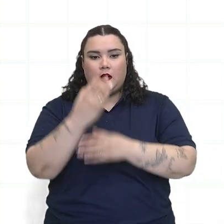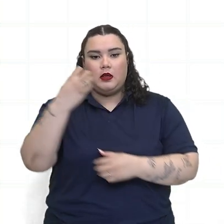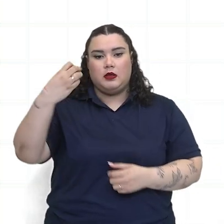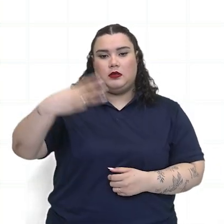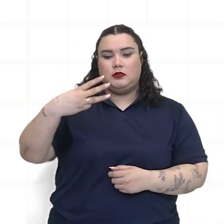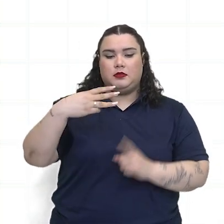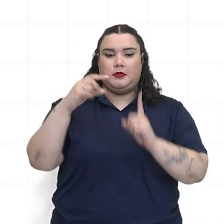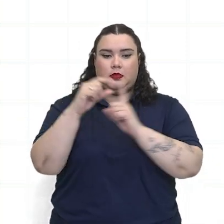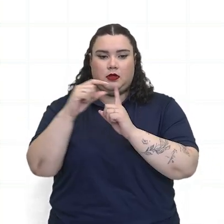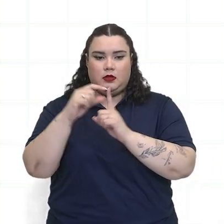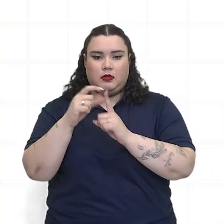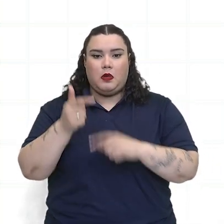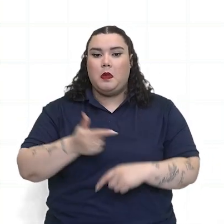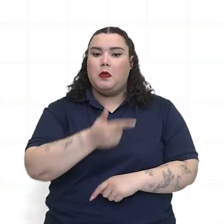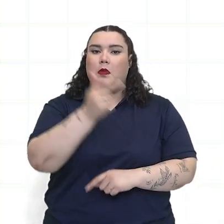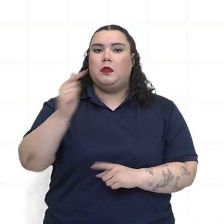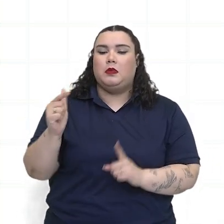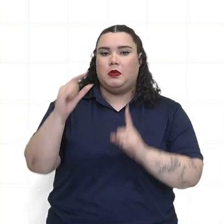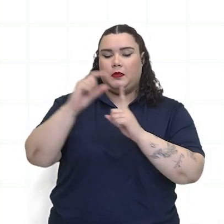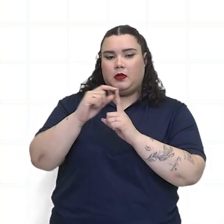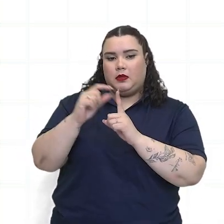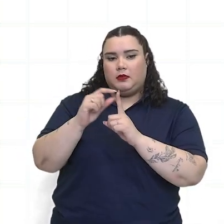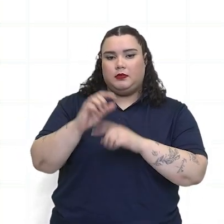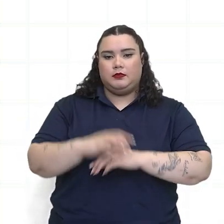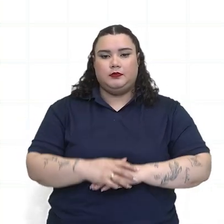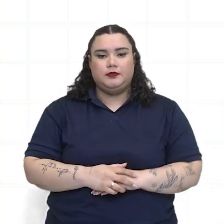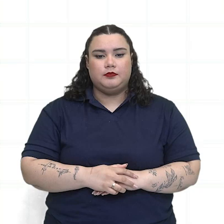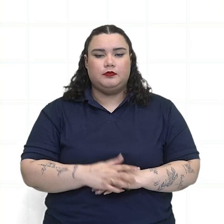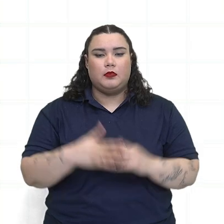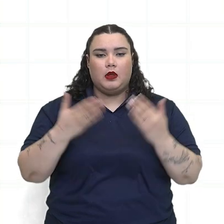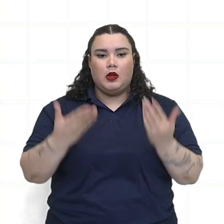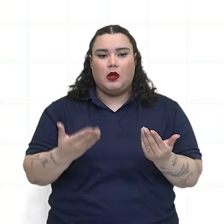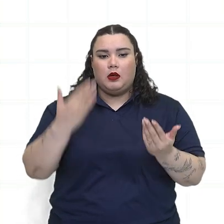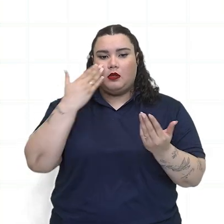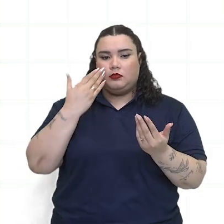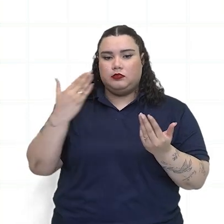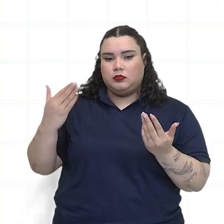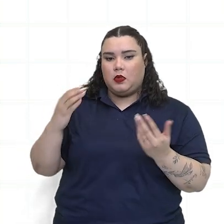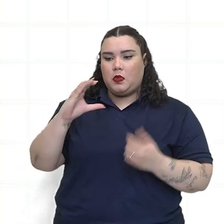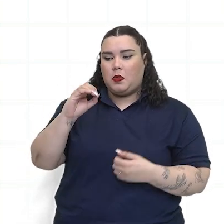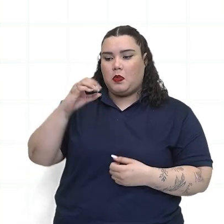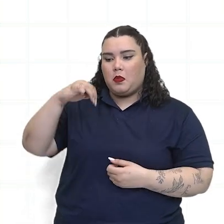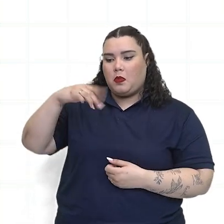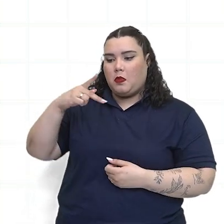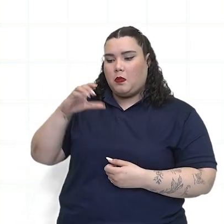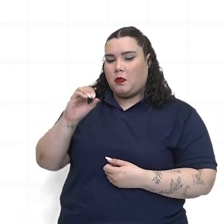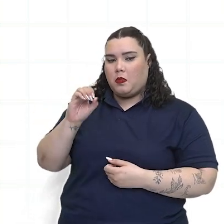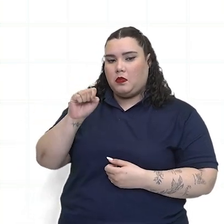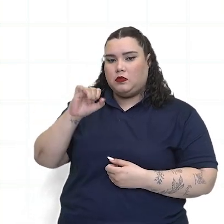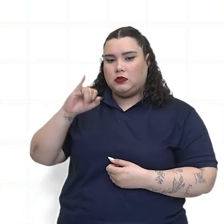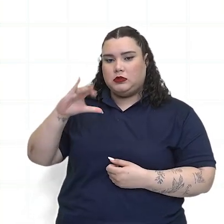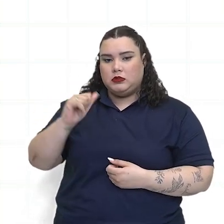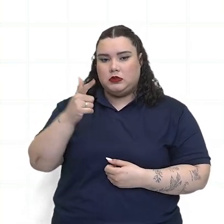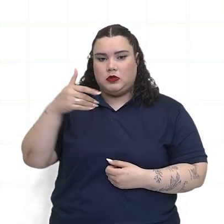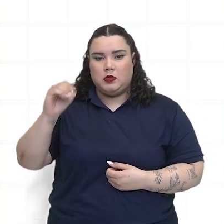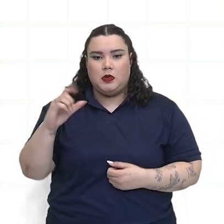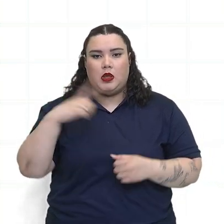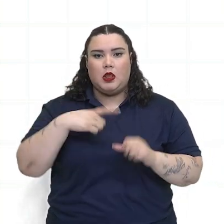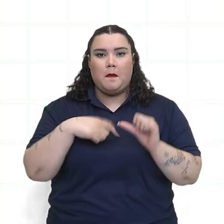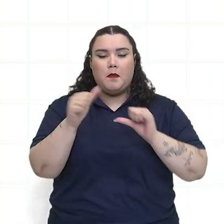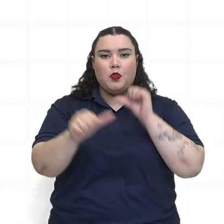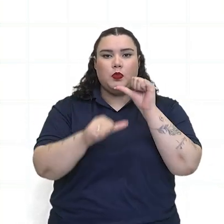terceira palavra, uma outra palavra. Veja, então eu tenho a composição com alteração